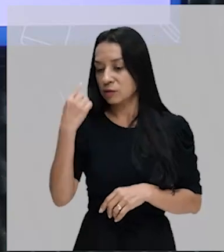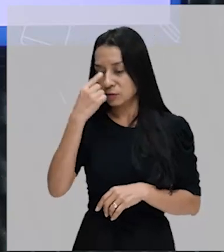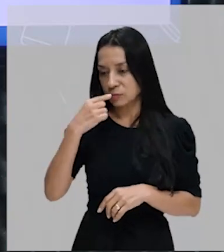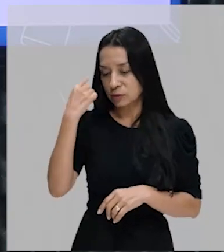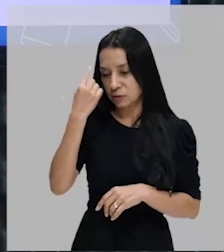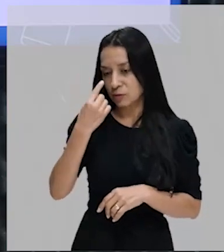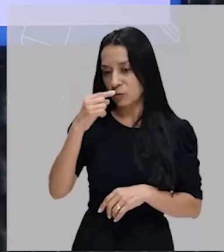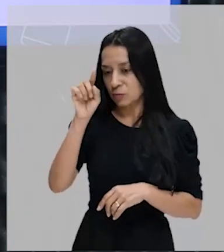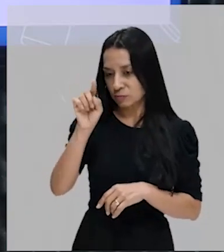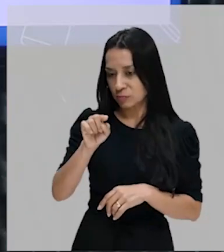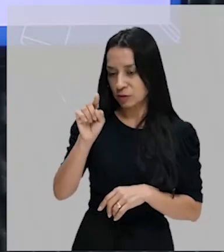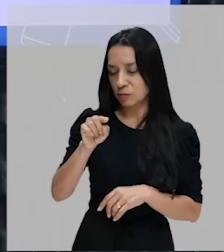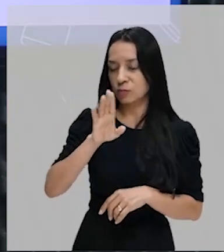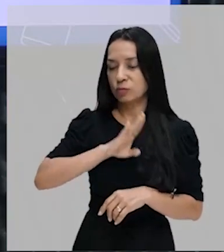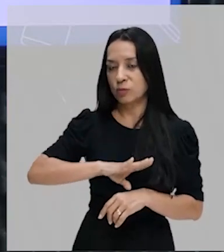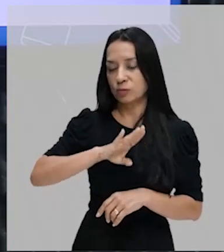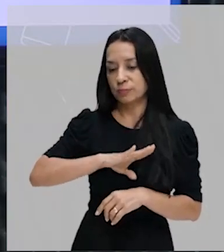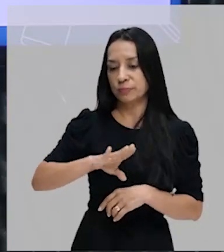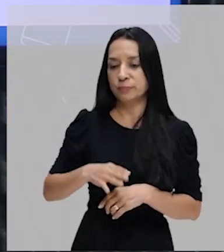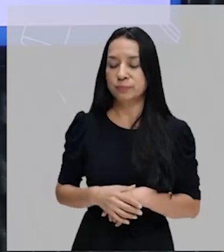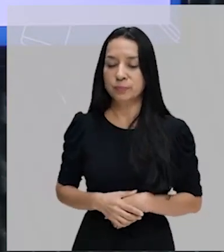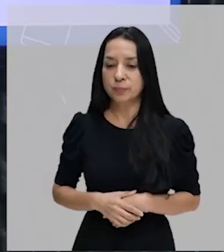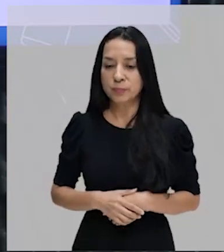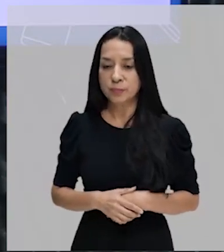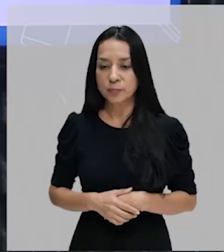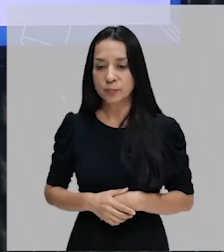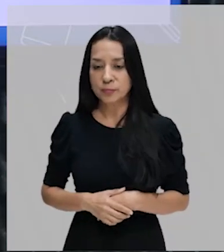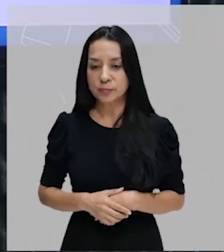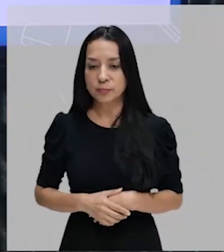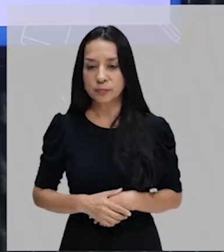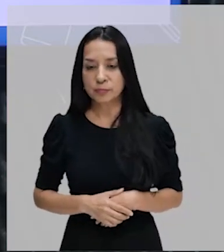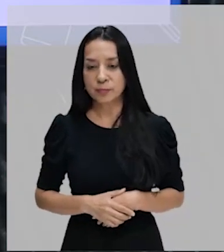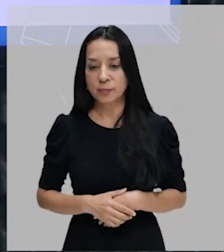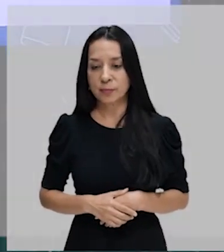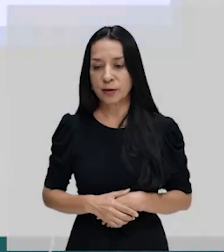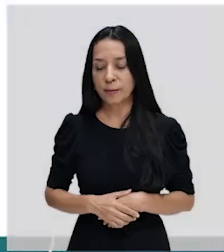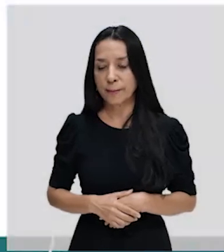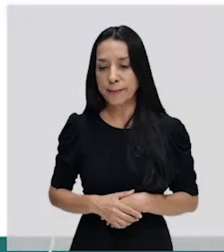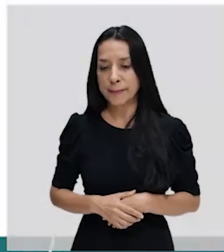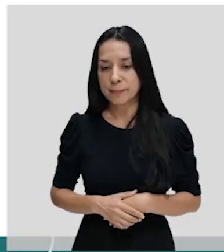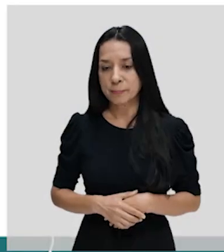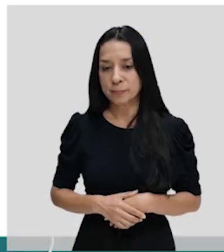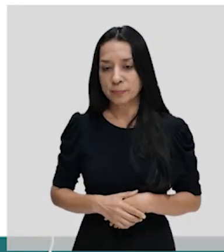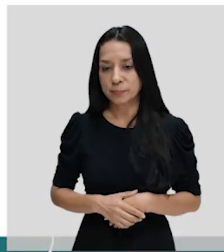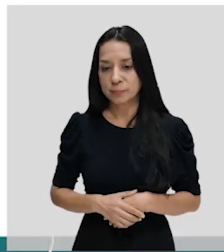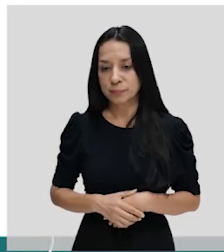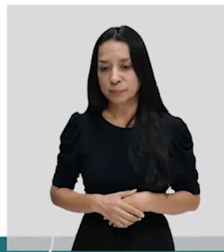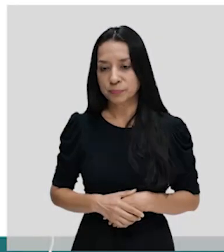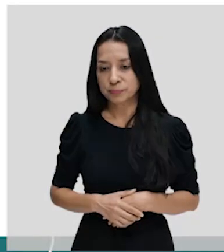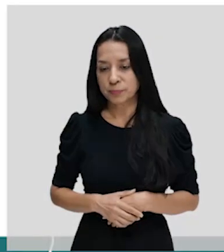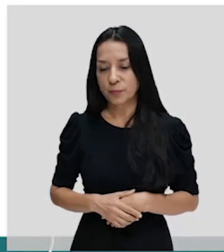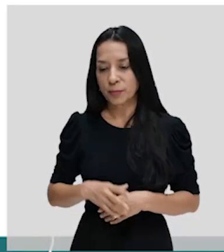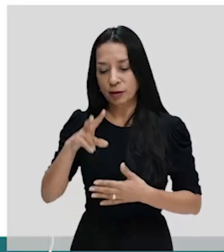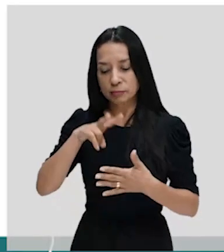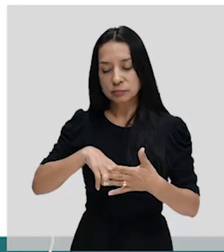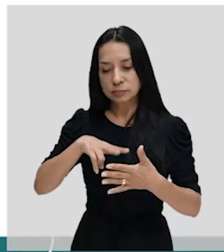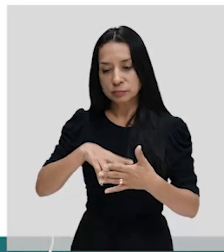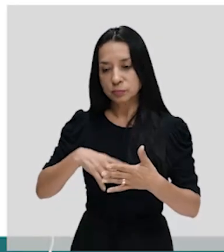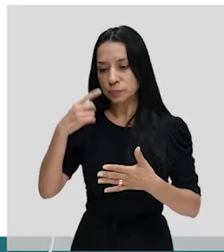agudo em português. É o único. Vamos lá. Los